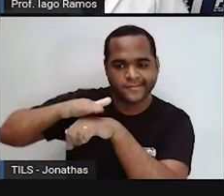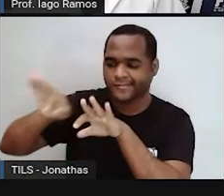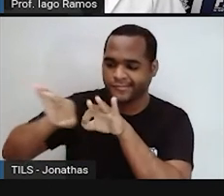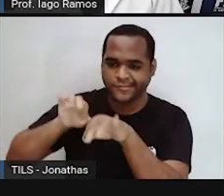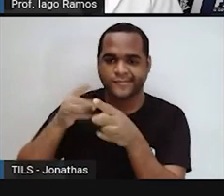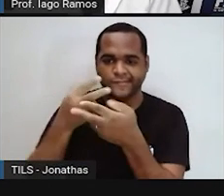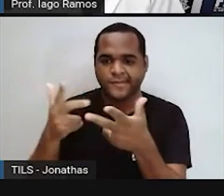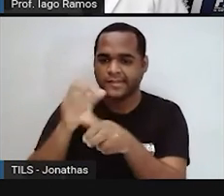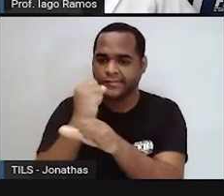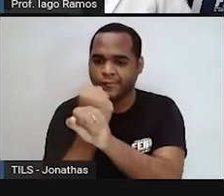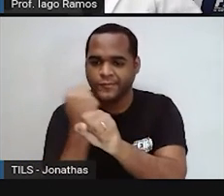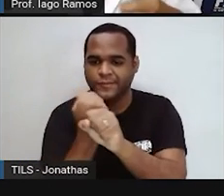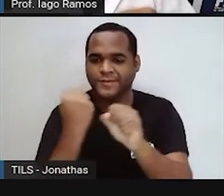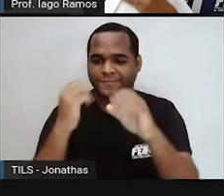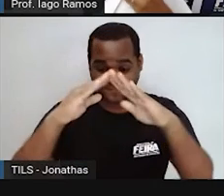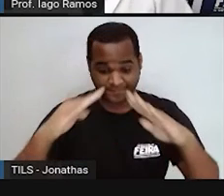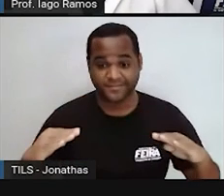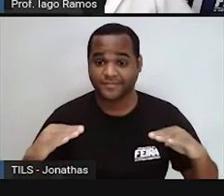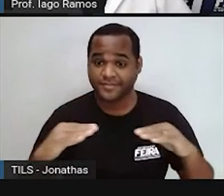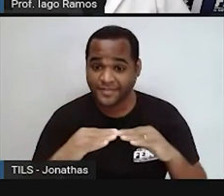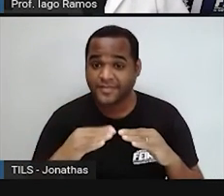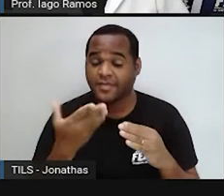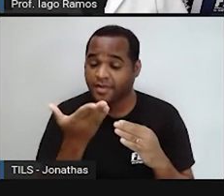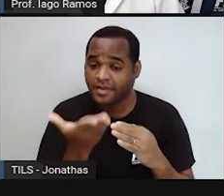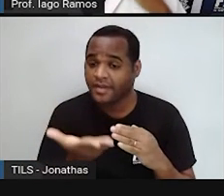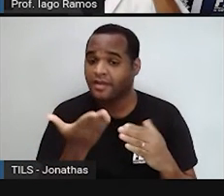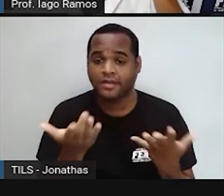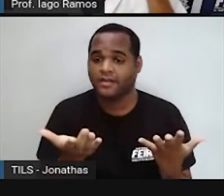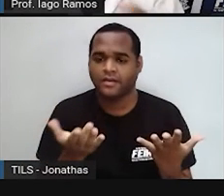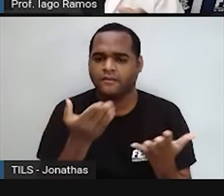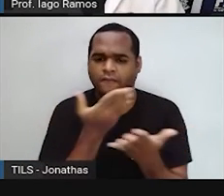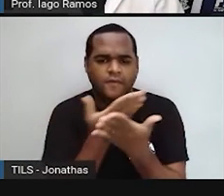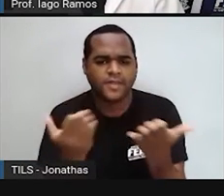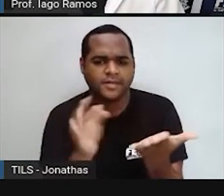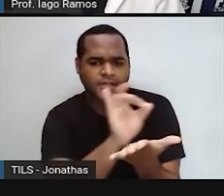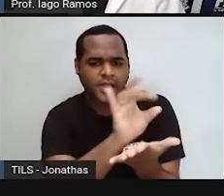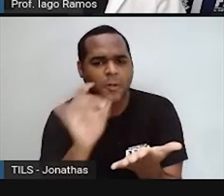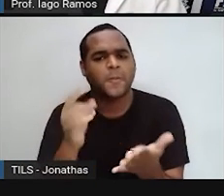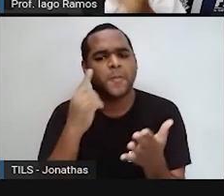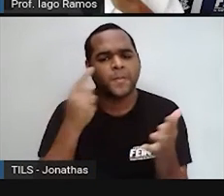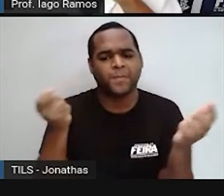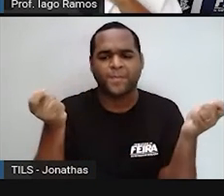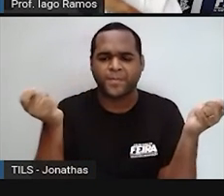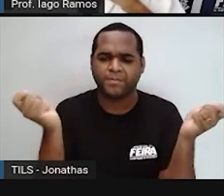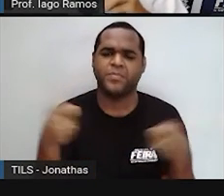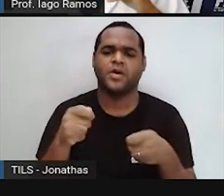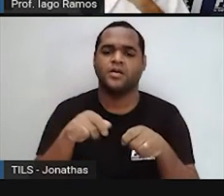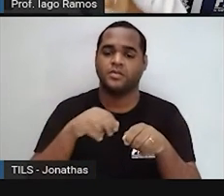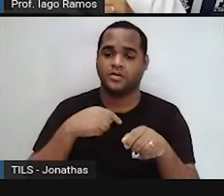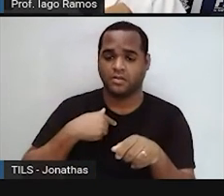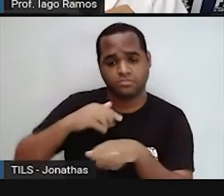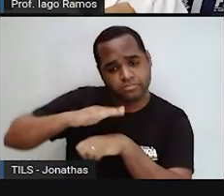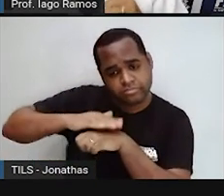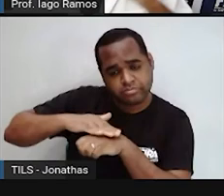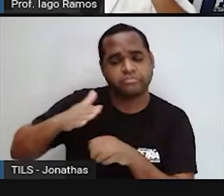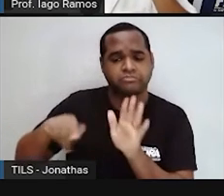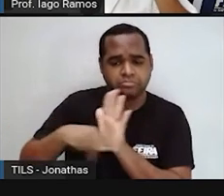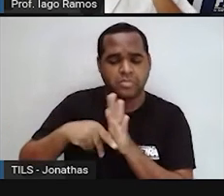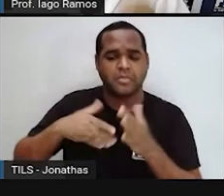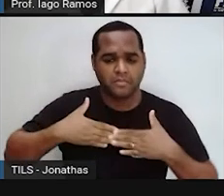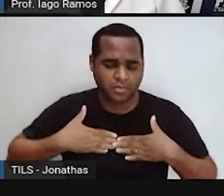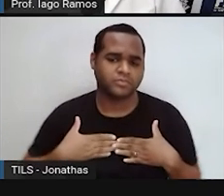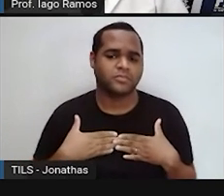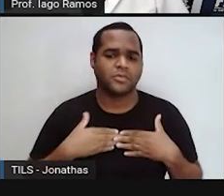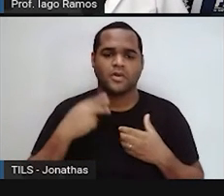essa nossa construção e é a construção e você com seus materiais aí eu com os meus aqui